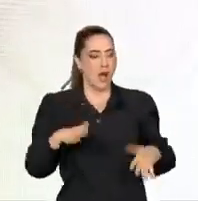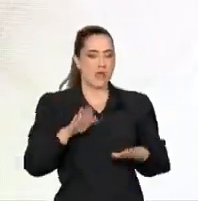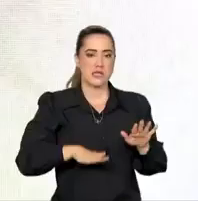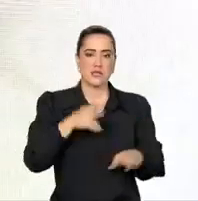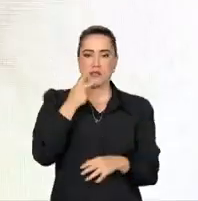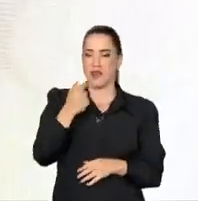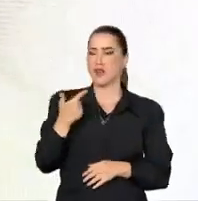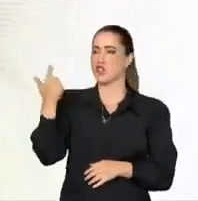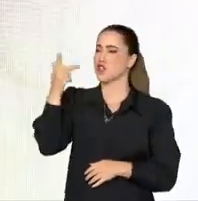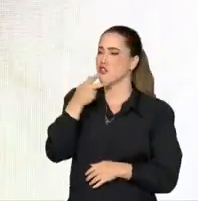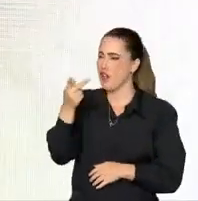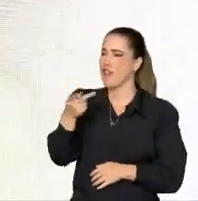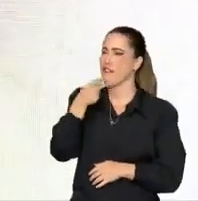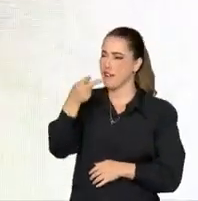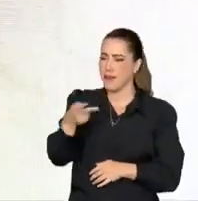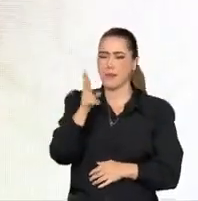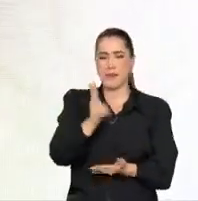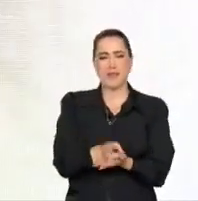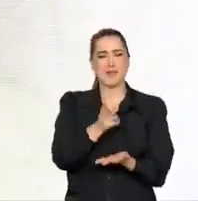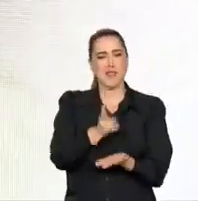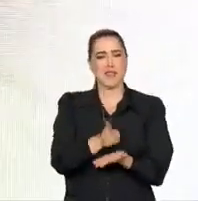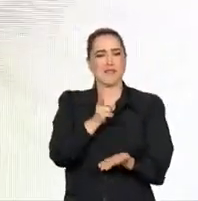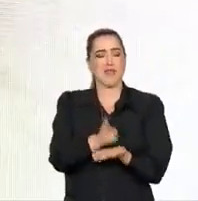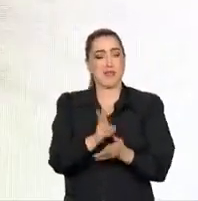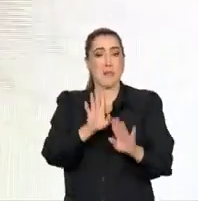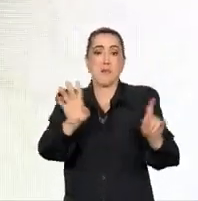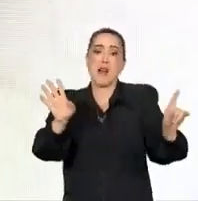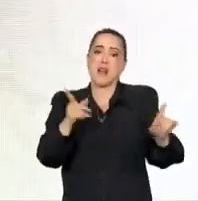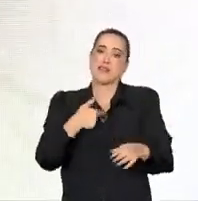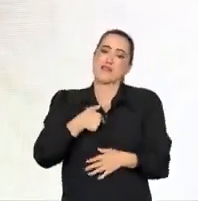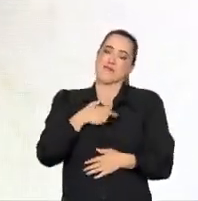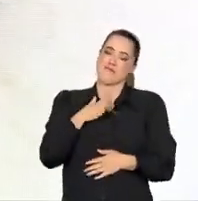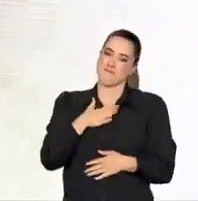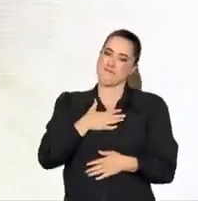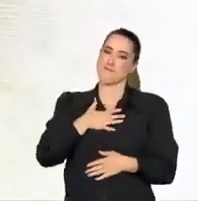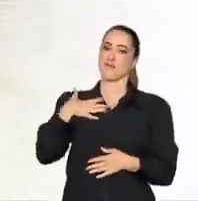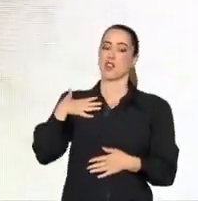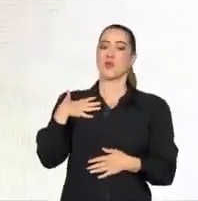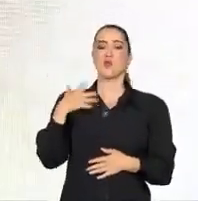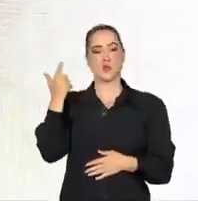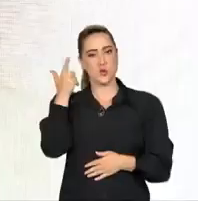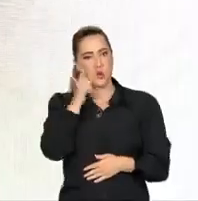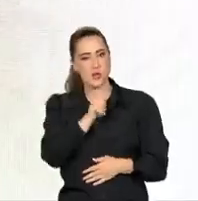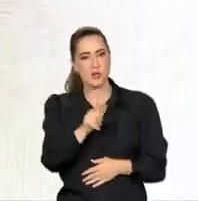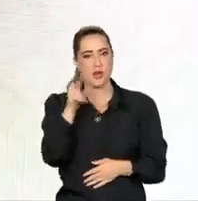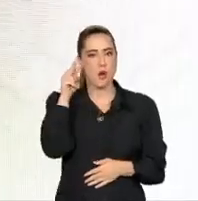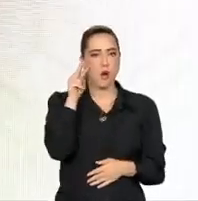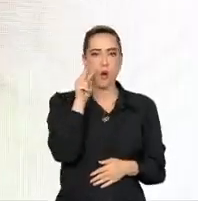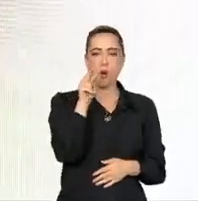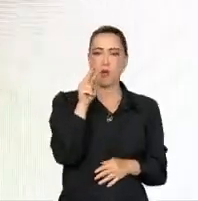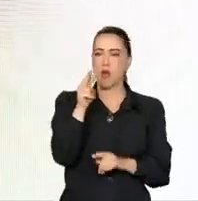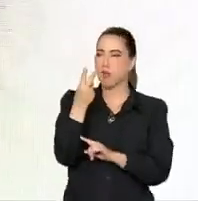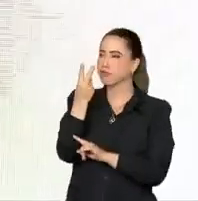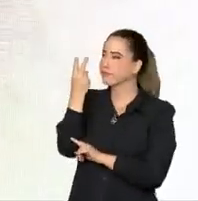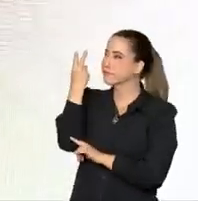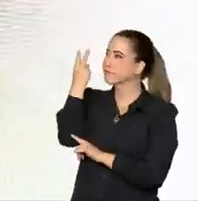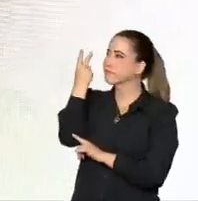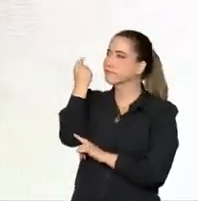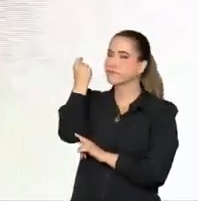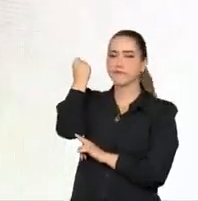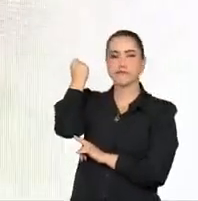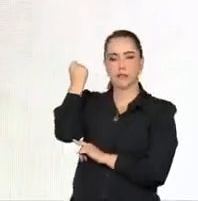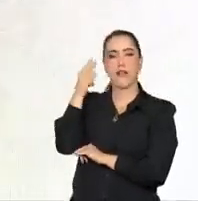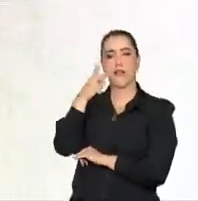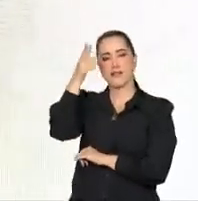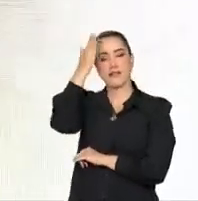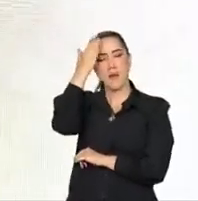a gente fica repetindo aquilo que já foi dito, mas do meu orgulho de conseguir olhar para trás e dizer que valeu a